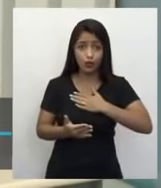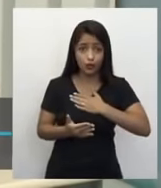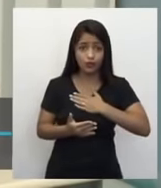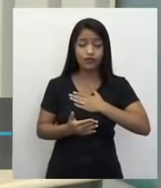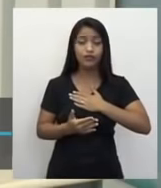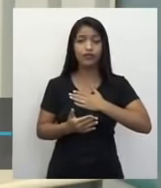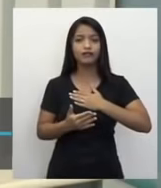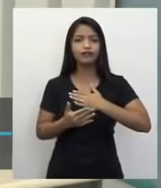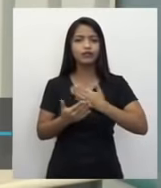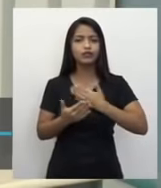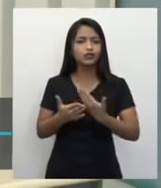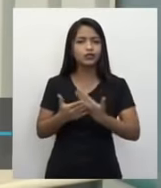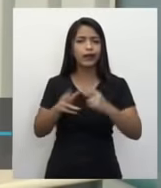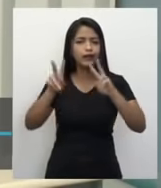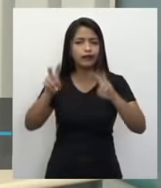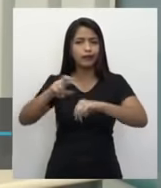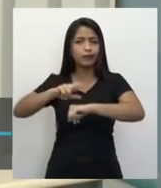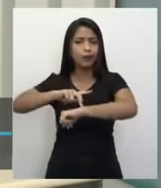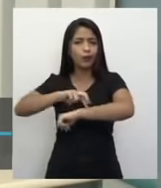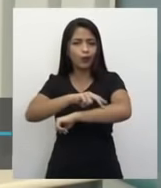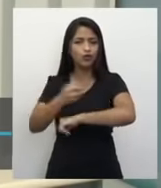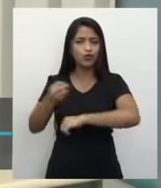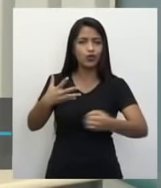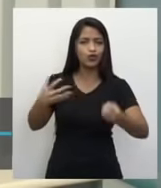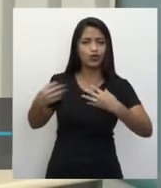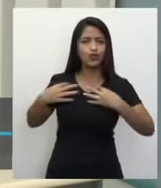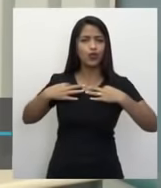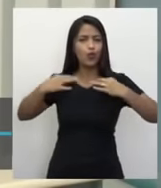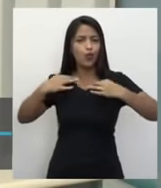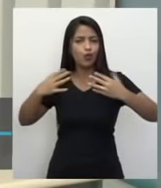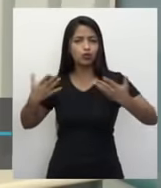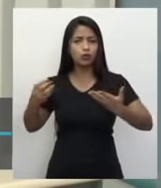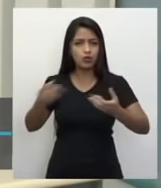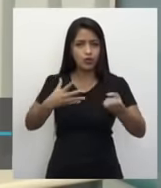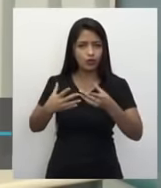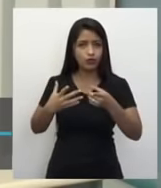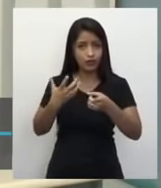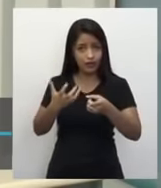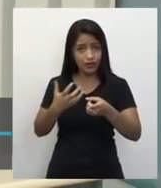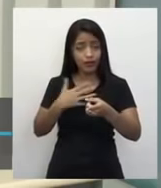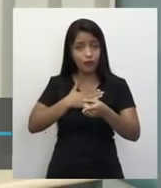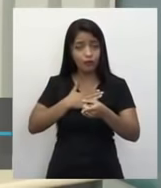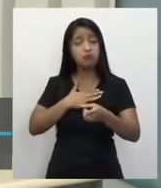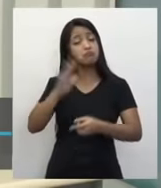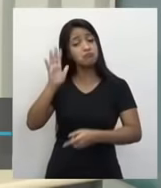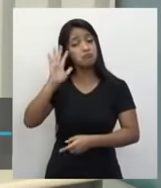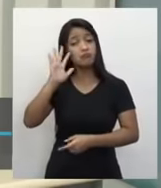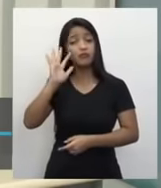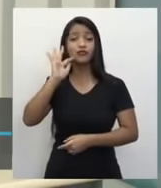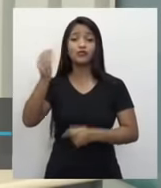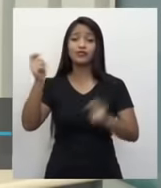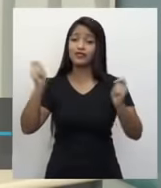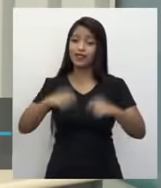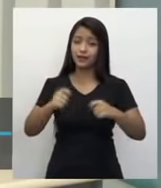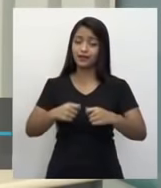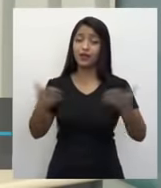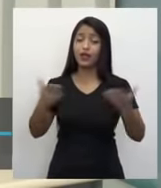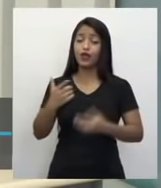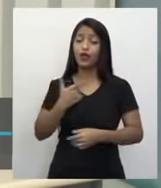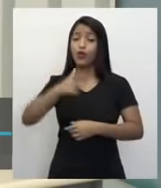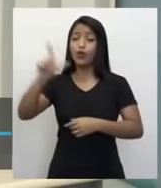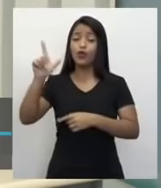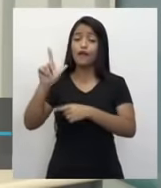de estudar moda, de ver o que está acontecendo, os tecidos novos, o que está chegando, já pode pensar. Eu trouxe mais um vídeo para vocês